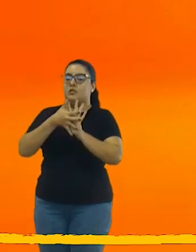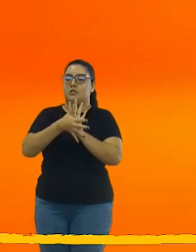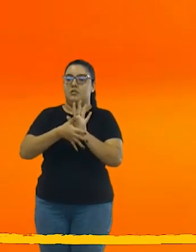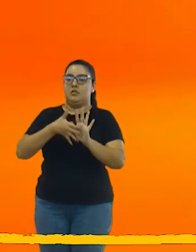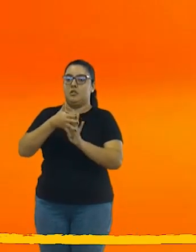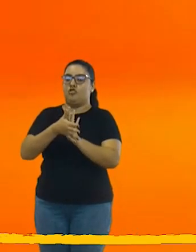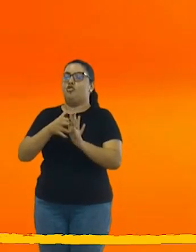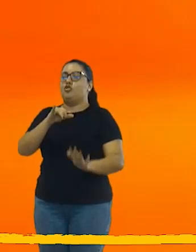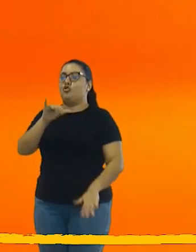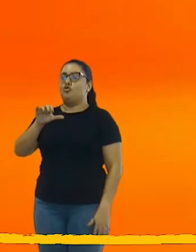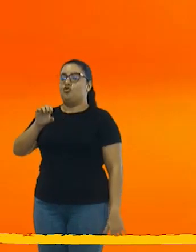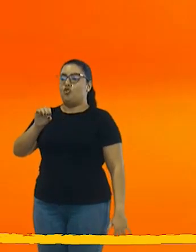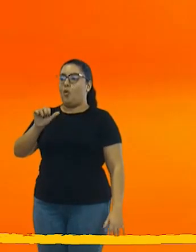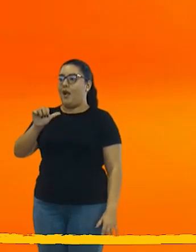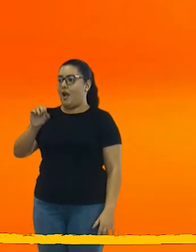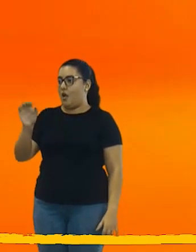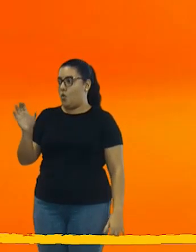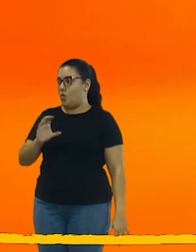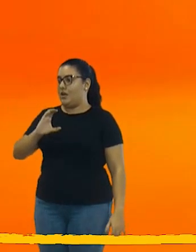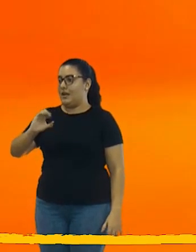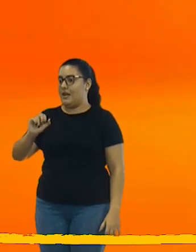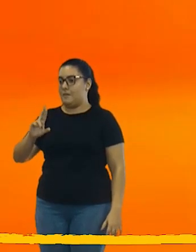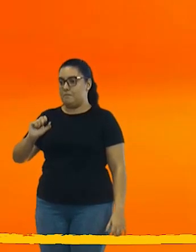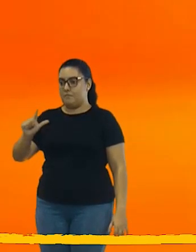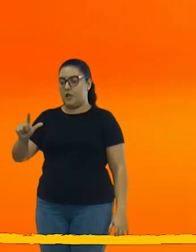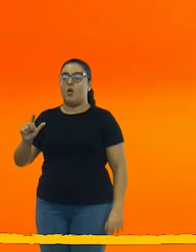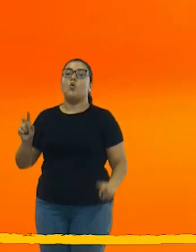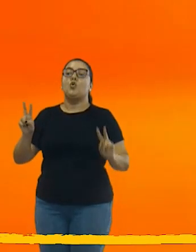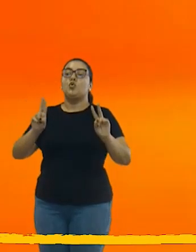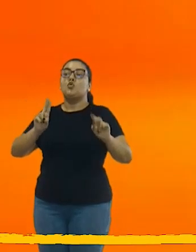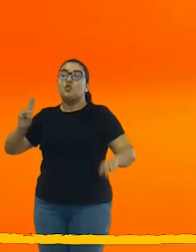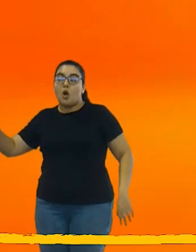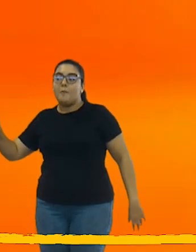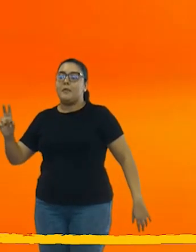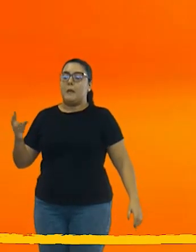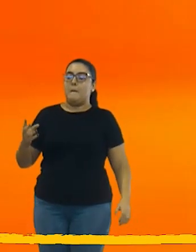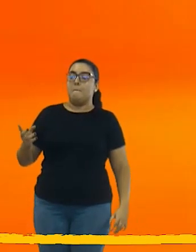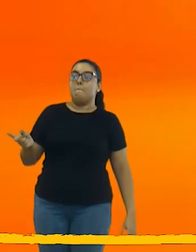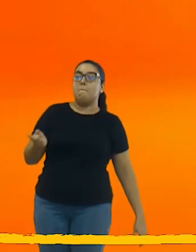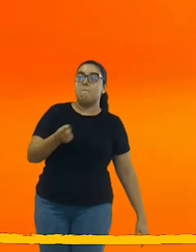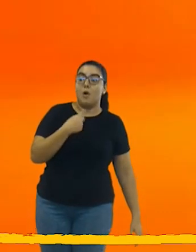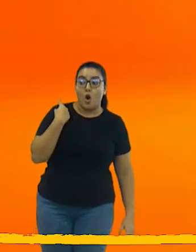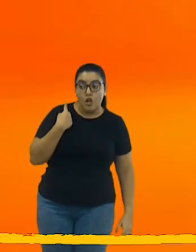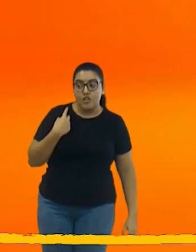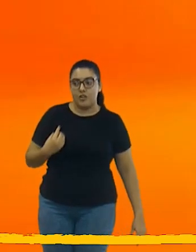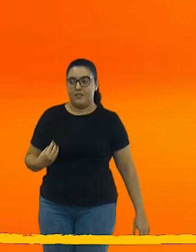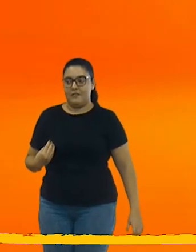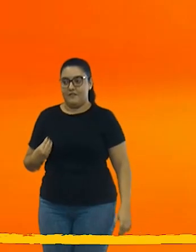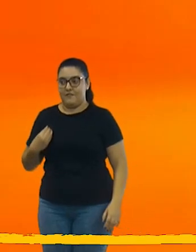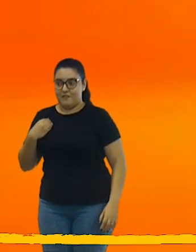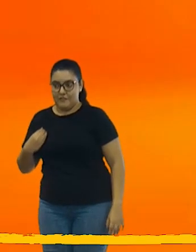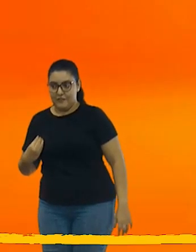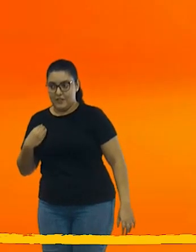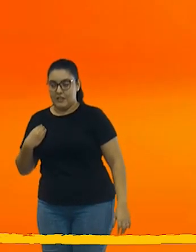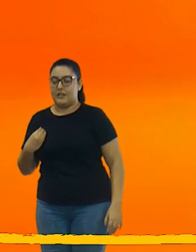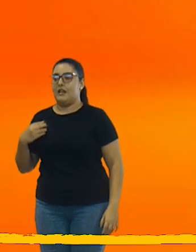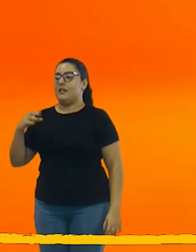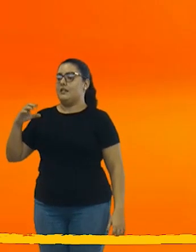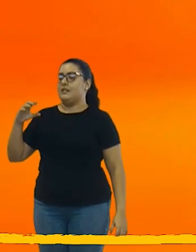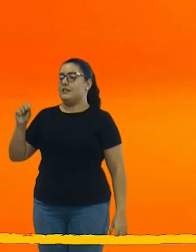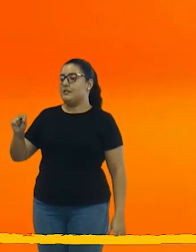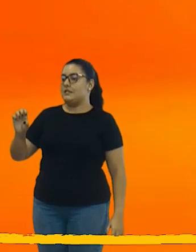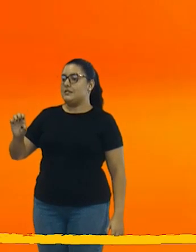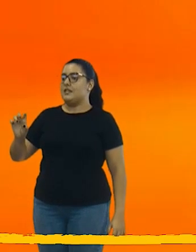de Melo Neto? Morte e Vida Severina. Vida e morte